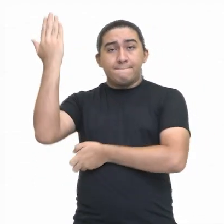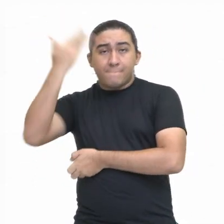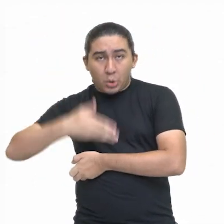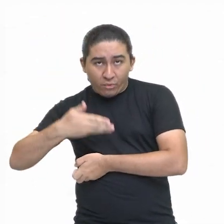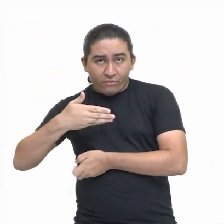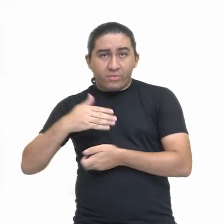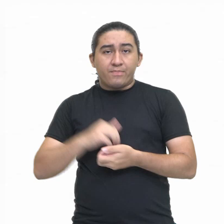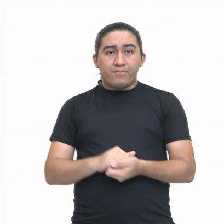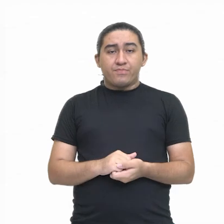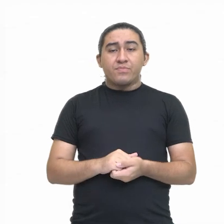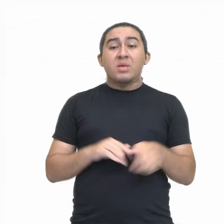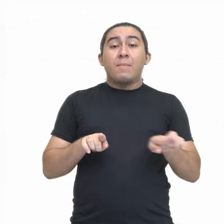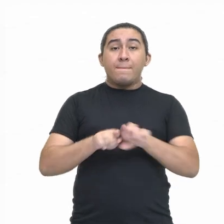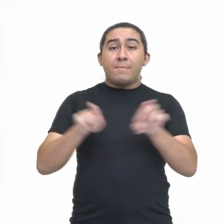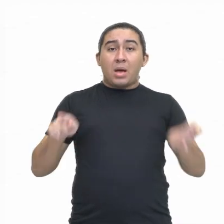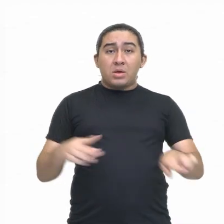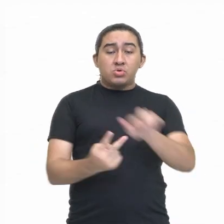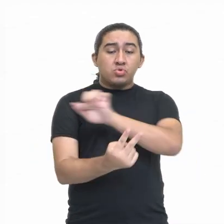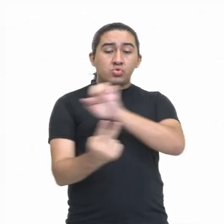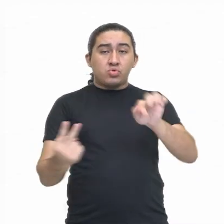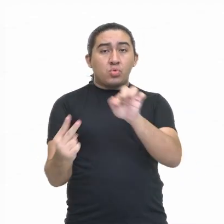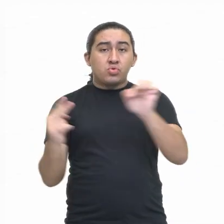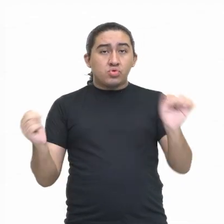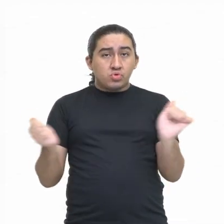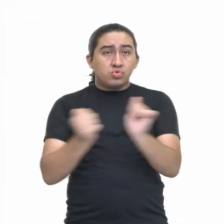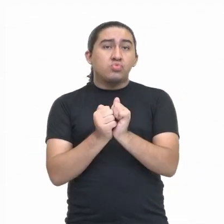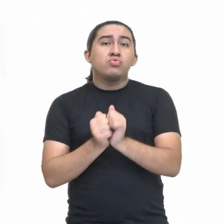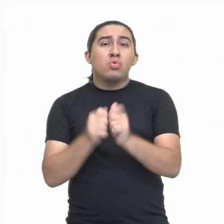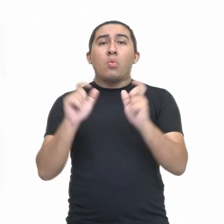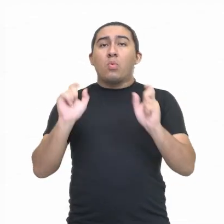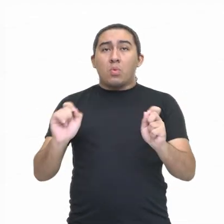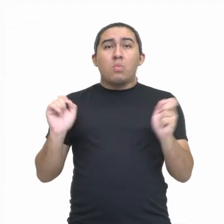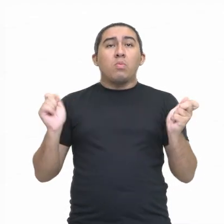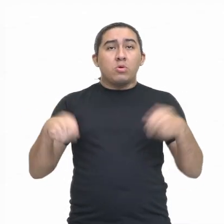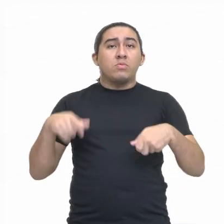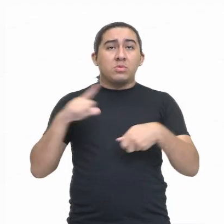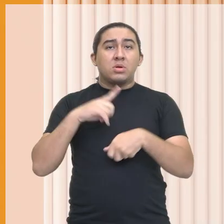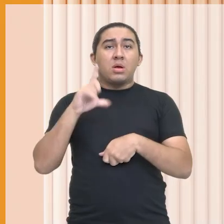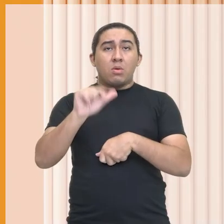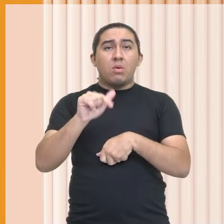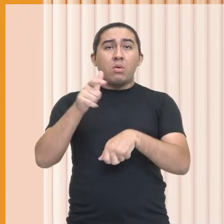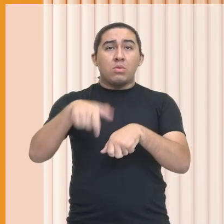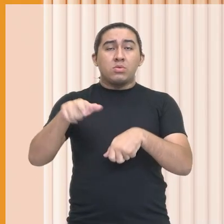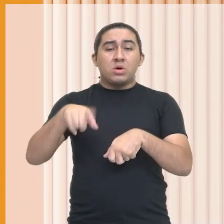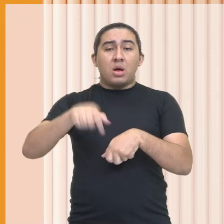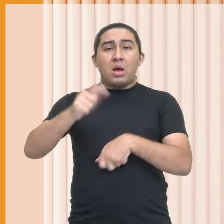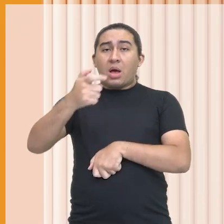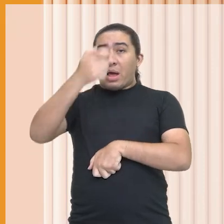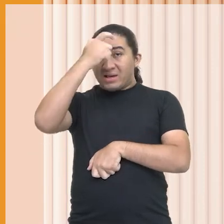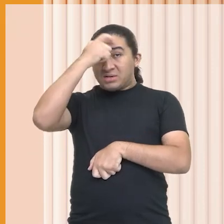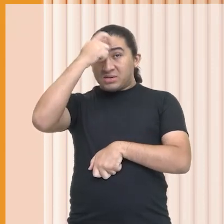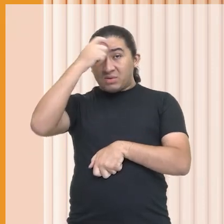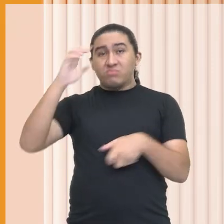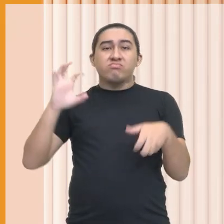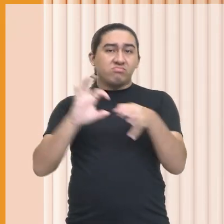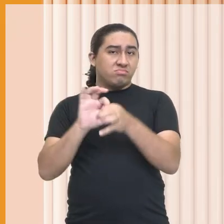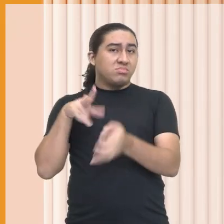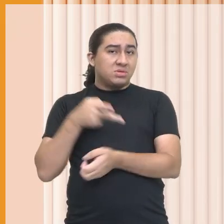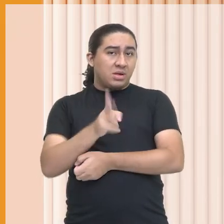isso. Mas ambos, as formas de pensar estão na razão, ancoradas na